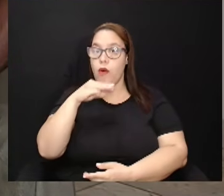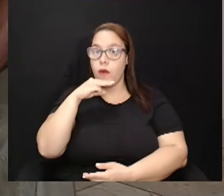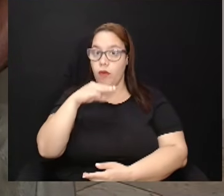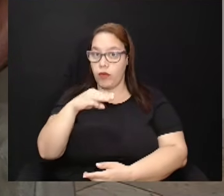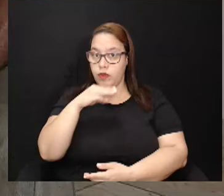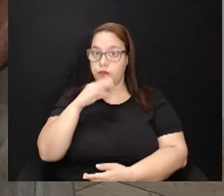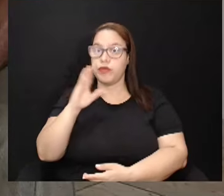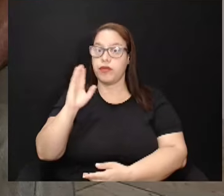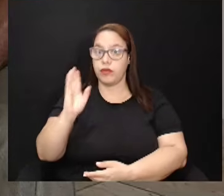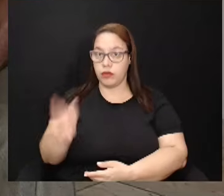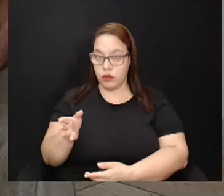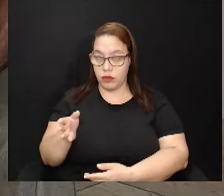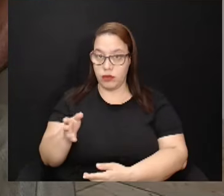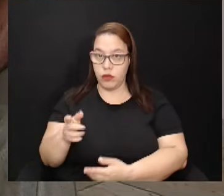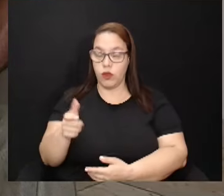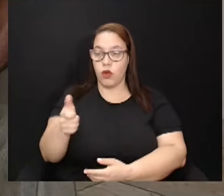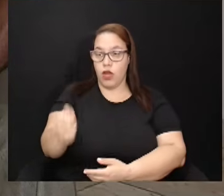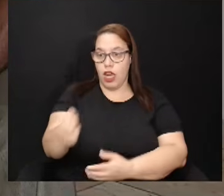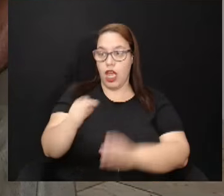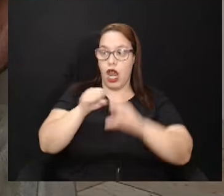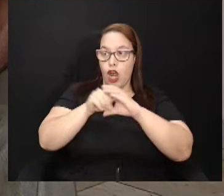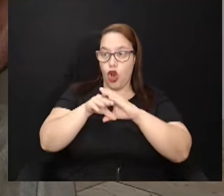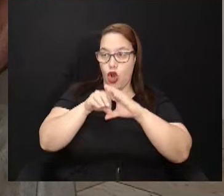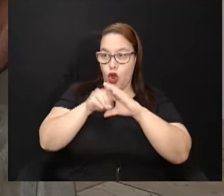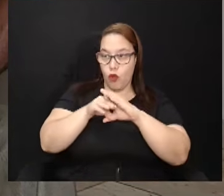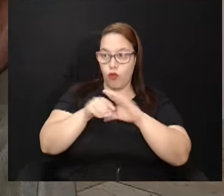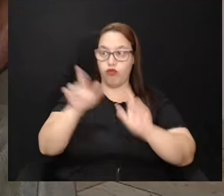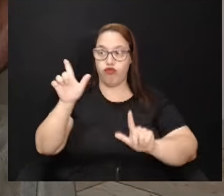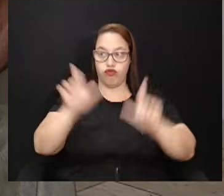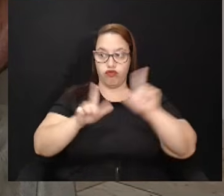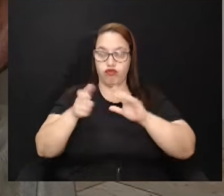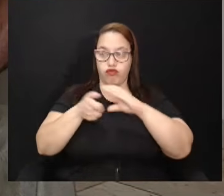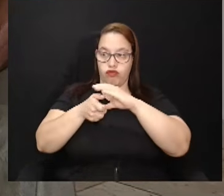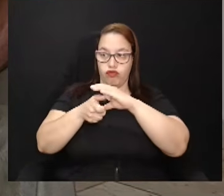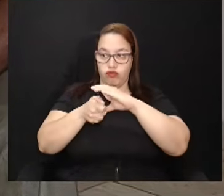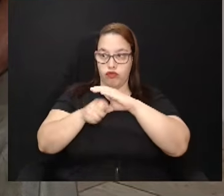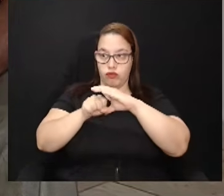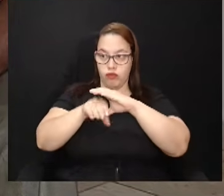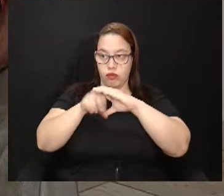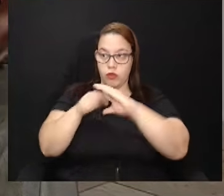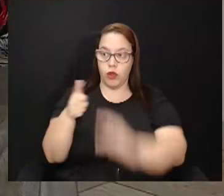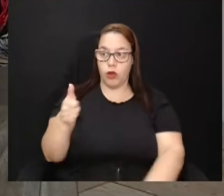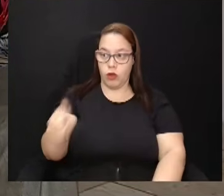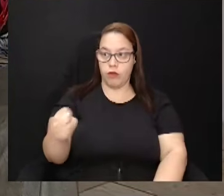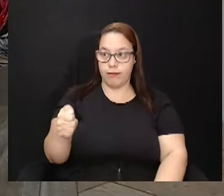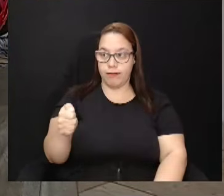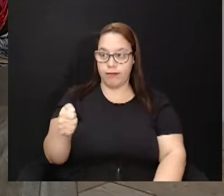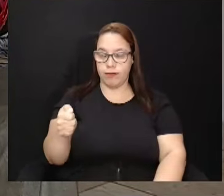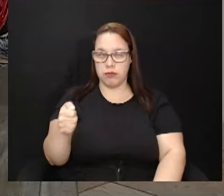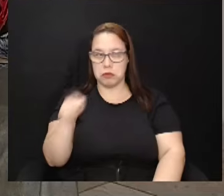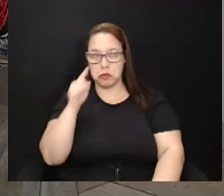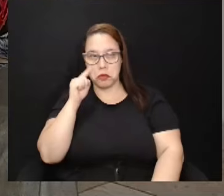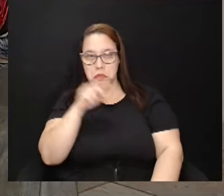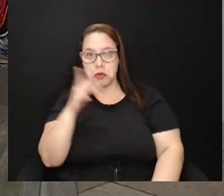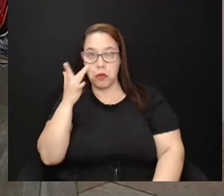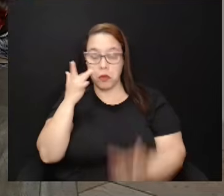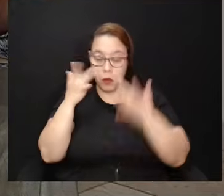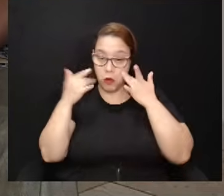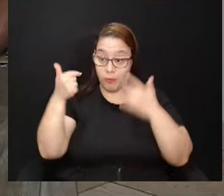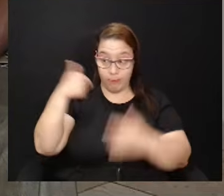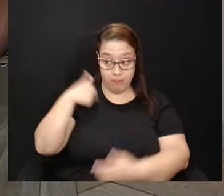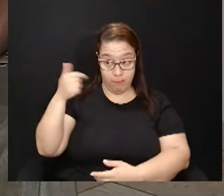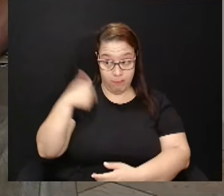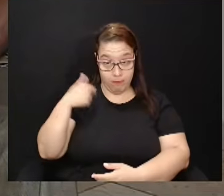ligar na Globo, na telinha da Globo, e vendo o artista, é lógico,